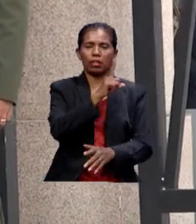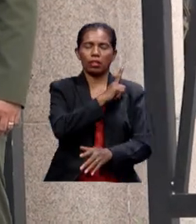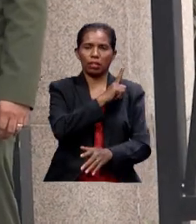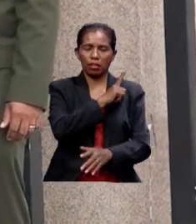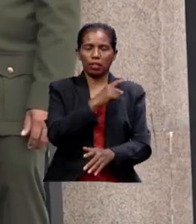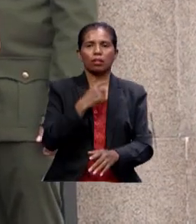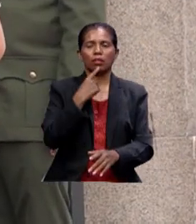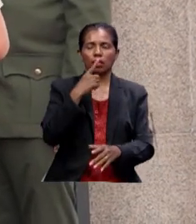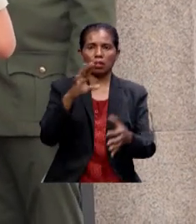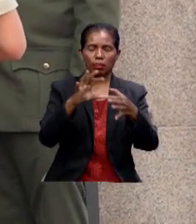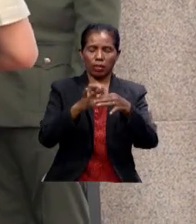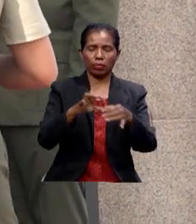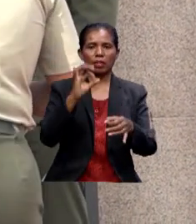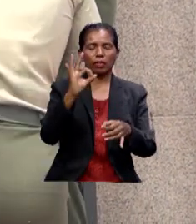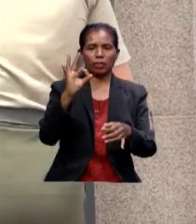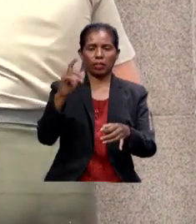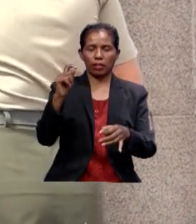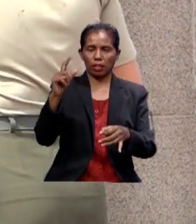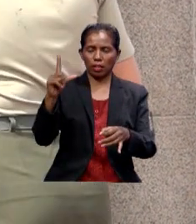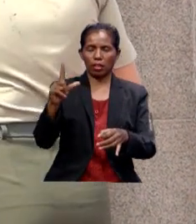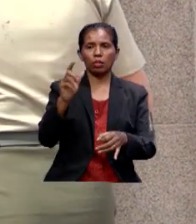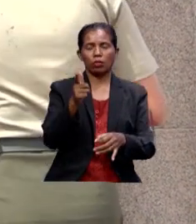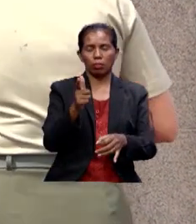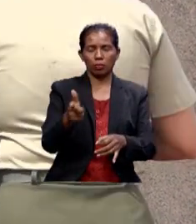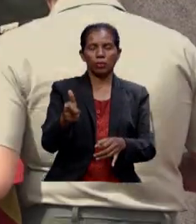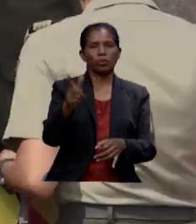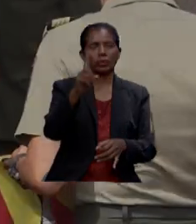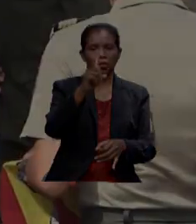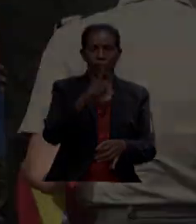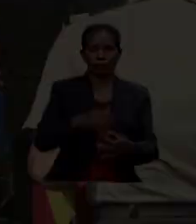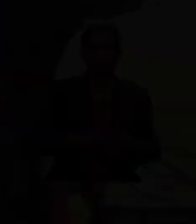nomos ba membro FF Detelli na Ingruanul Resingida, João Carlos Marito da Costa, GMN.